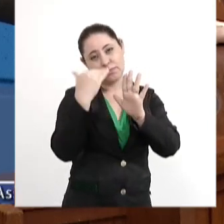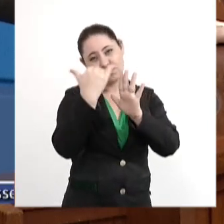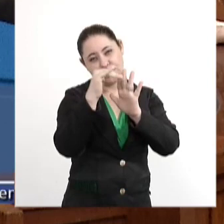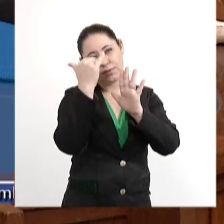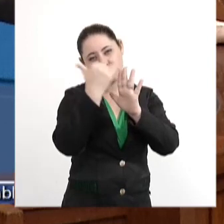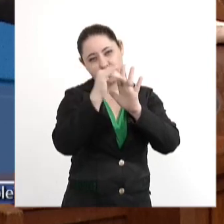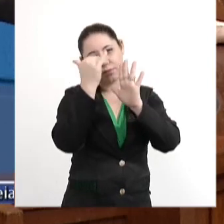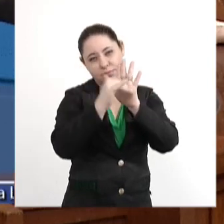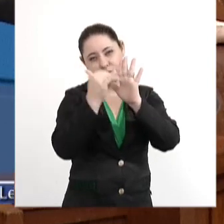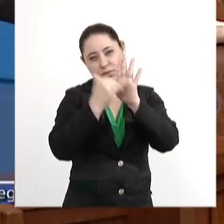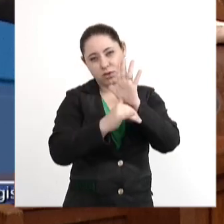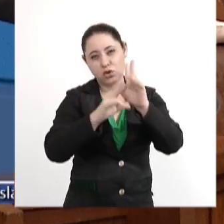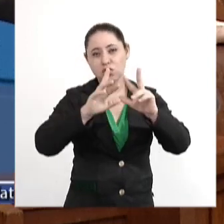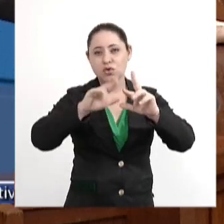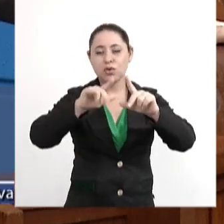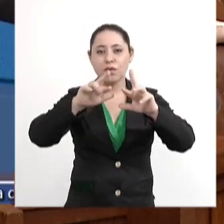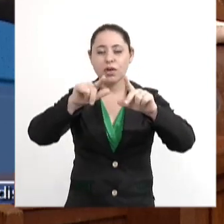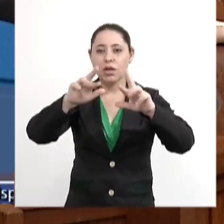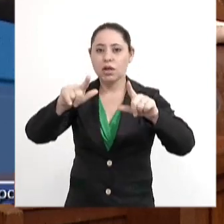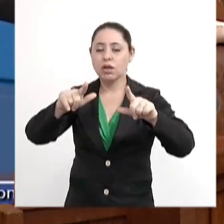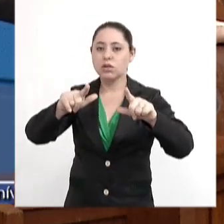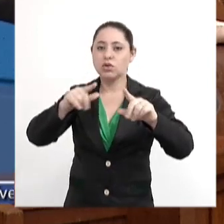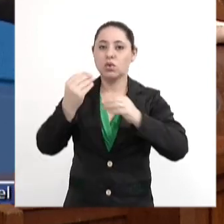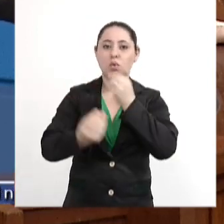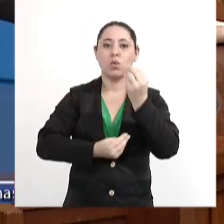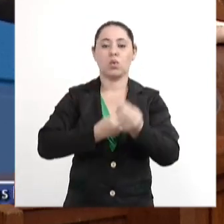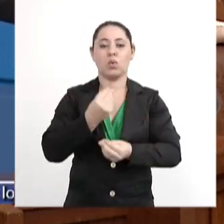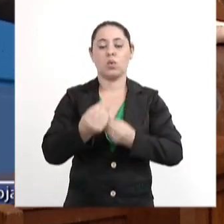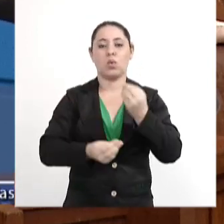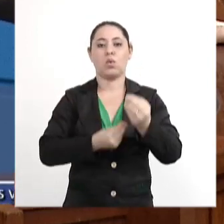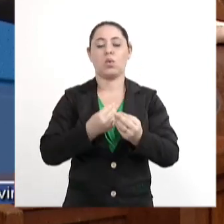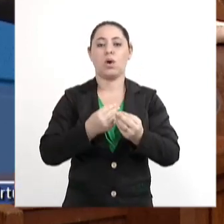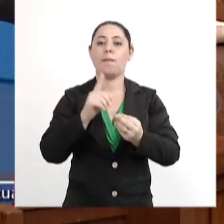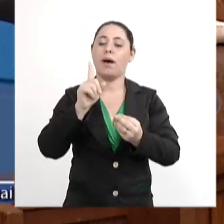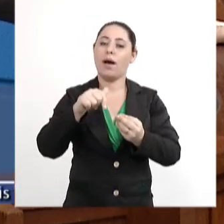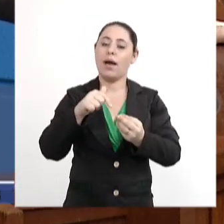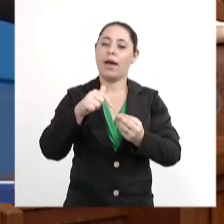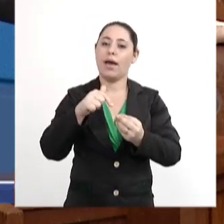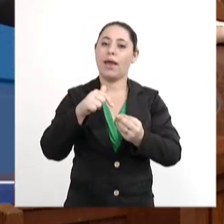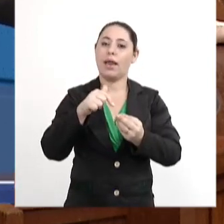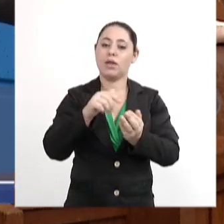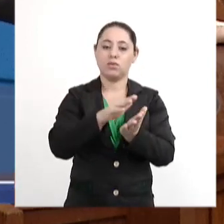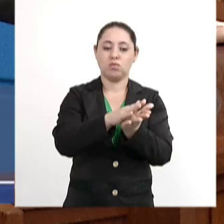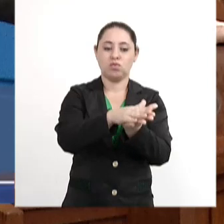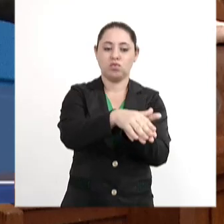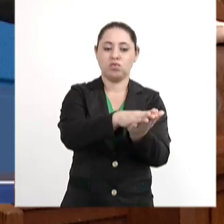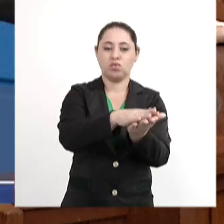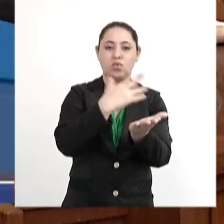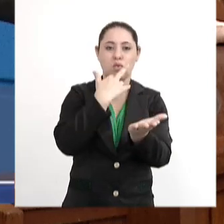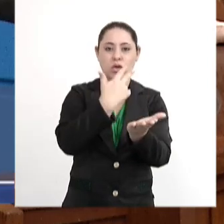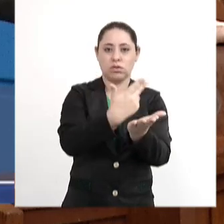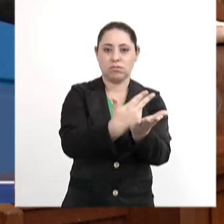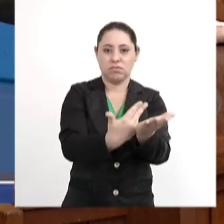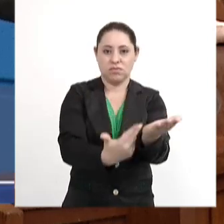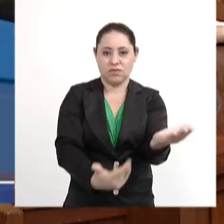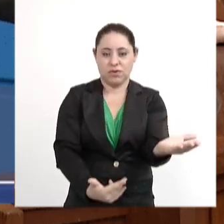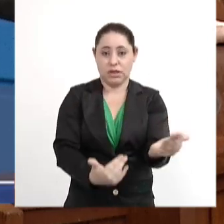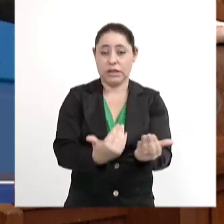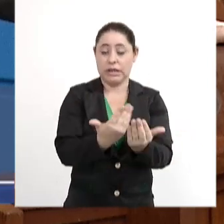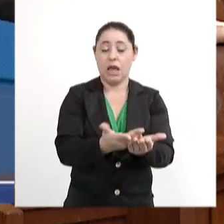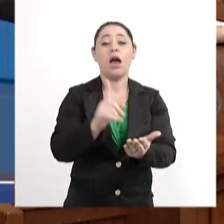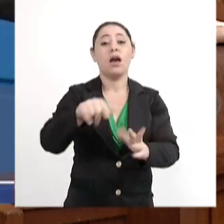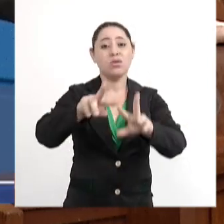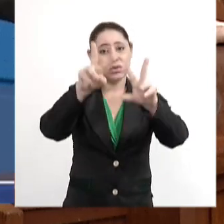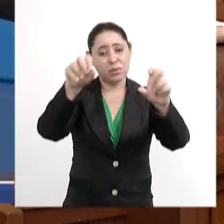estabelecer novos protocolos com relação a esta questão de doação de sangue. Esse é um assunto realmente, deputado João Henrique, que